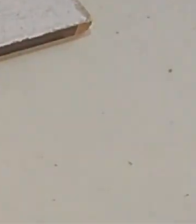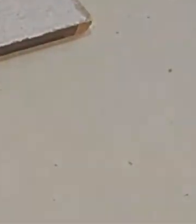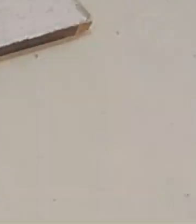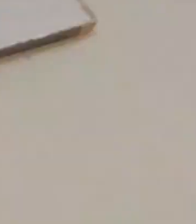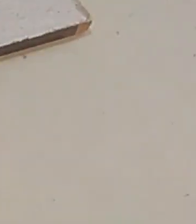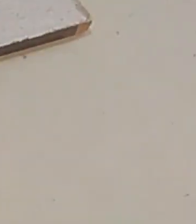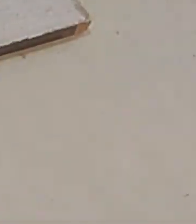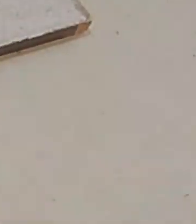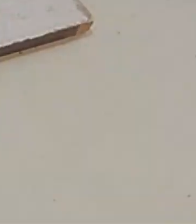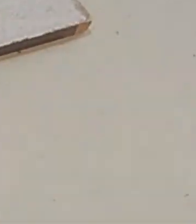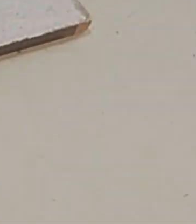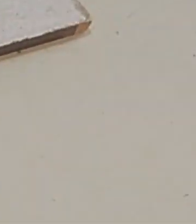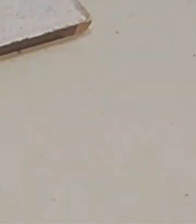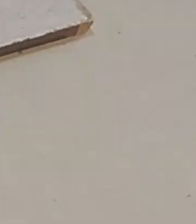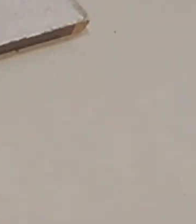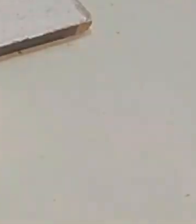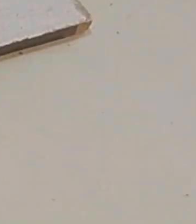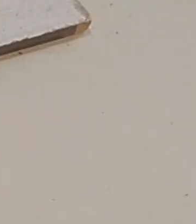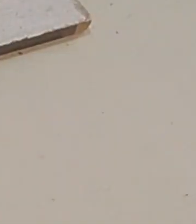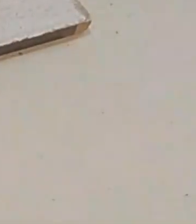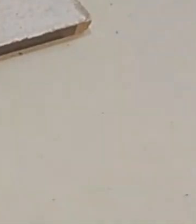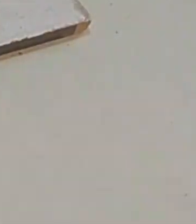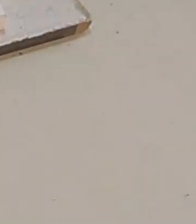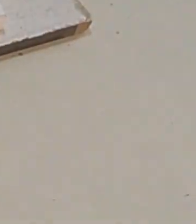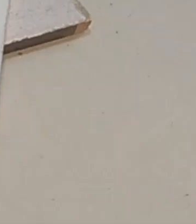chover. A chuva choveu,